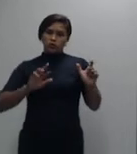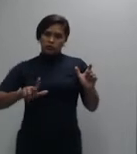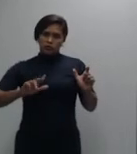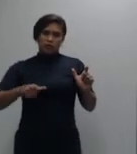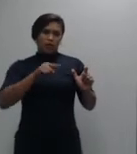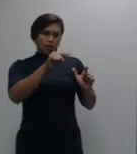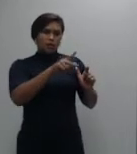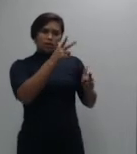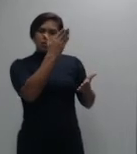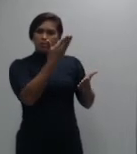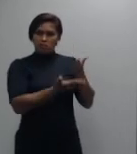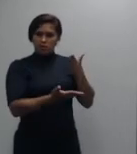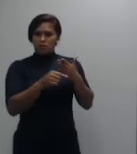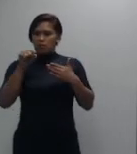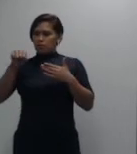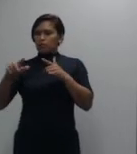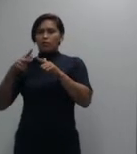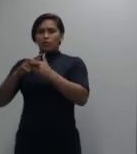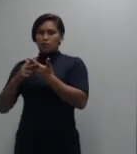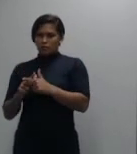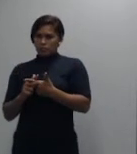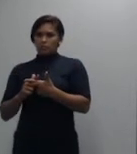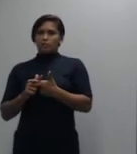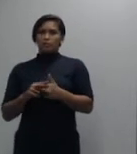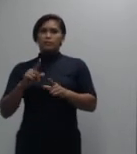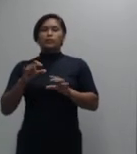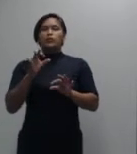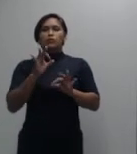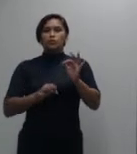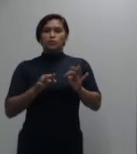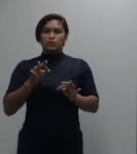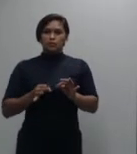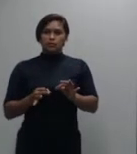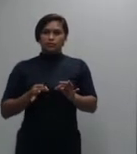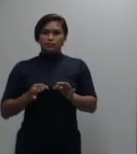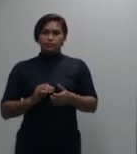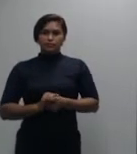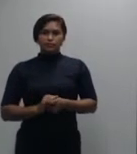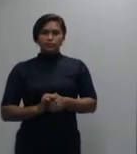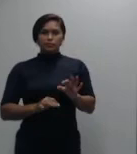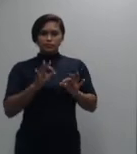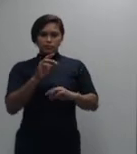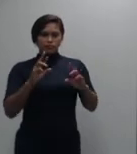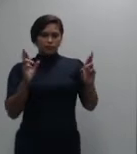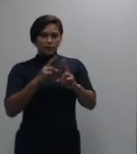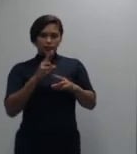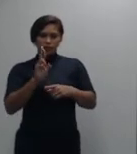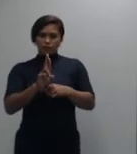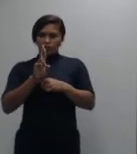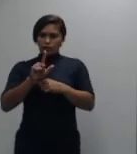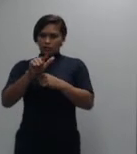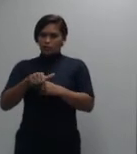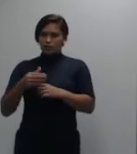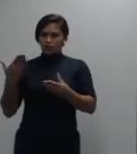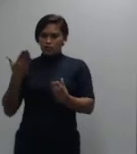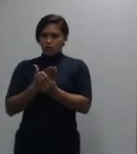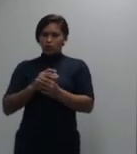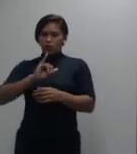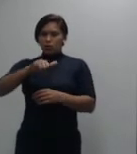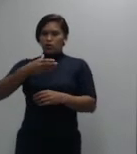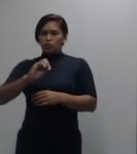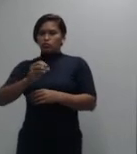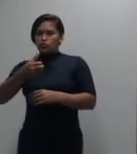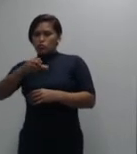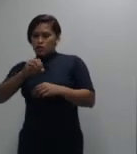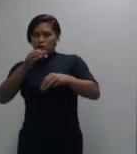acordo especial é enxugar Ah sim em julgamento cuja relatoria para o ministro João Otávio de Noronha